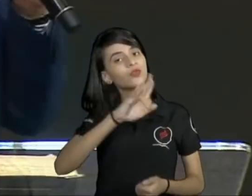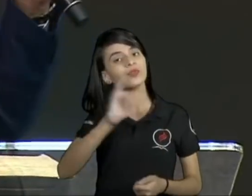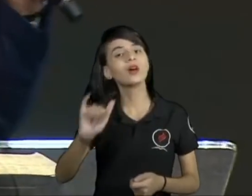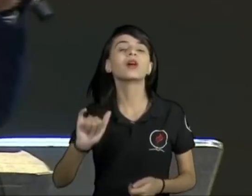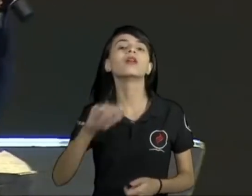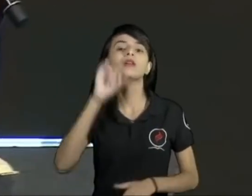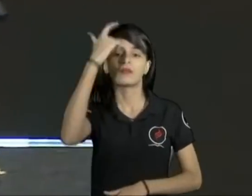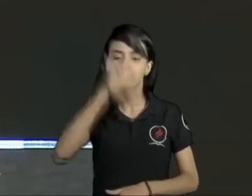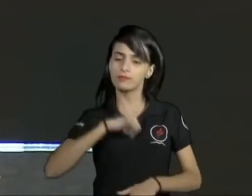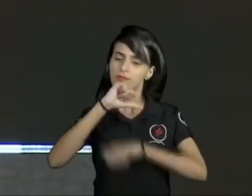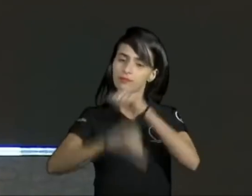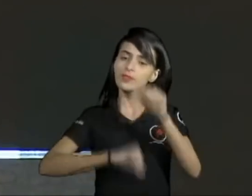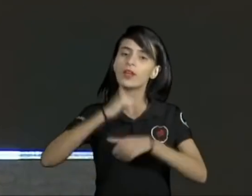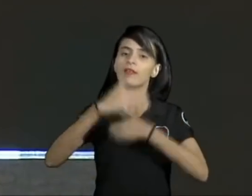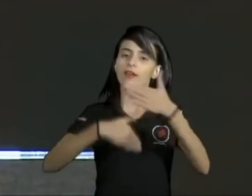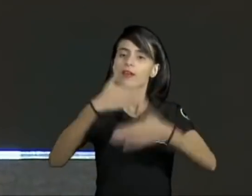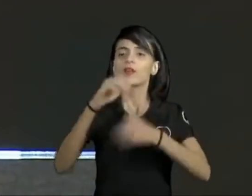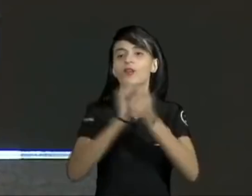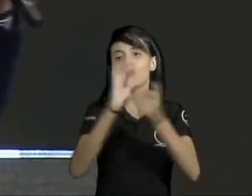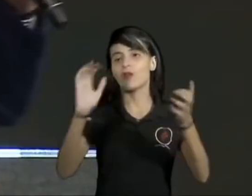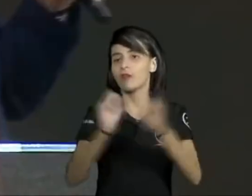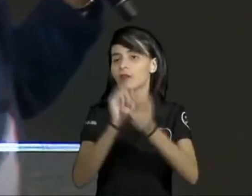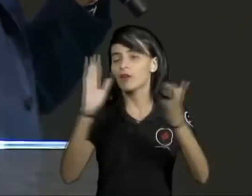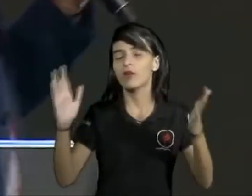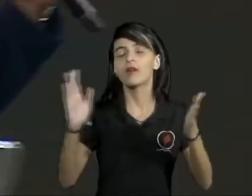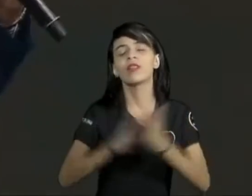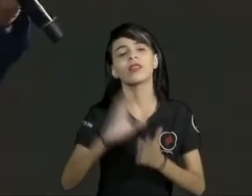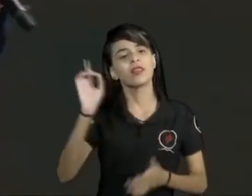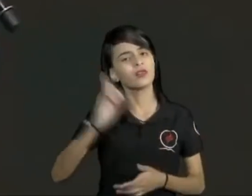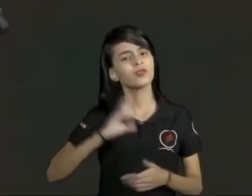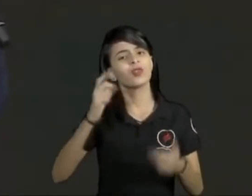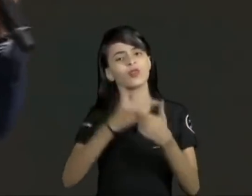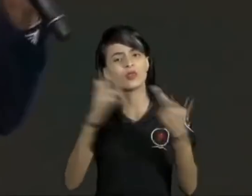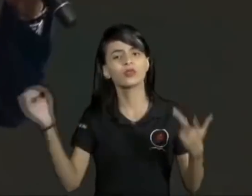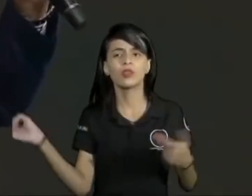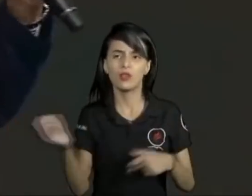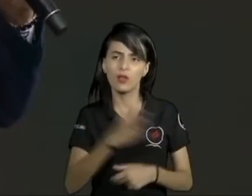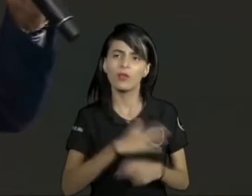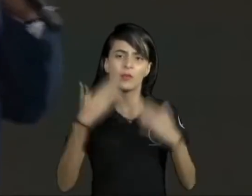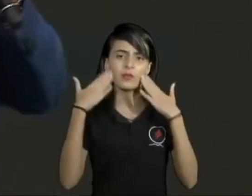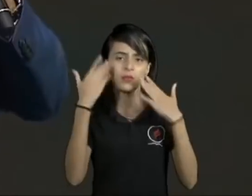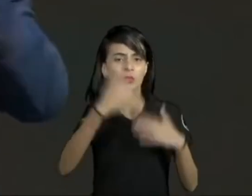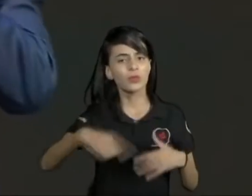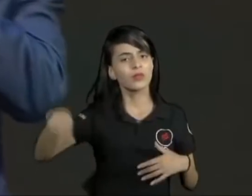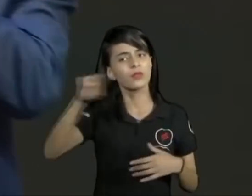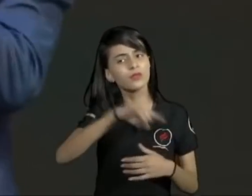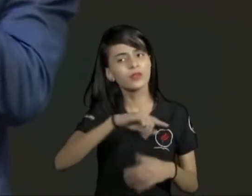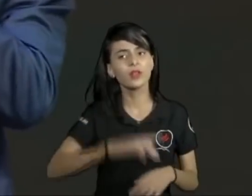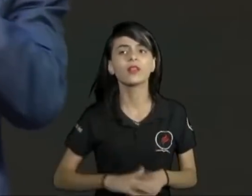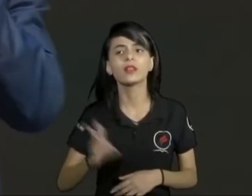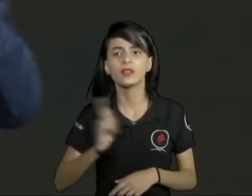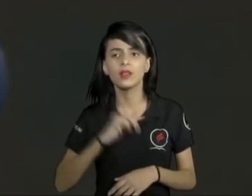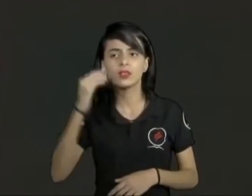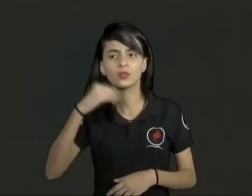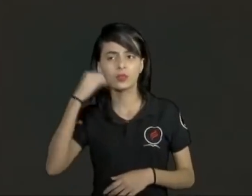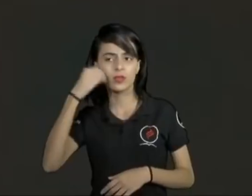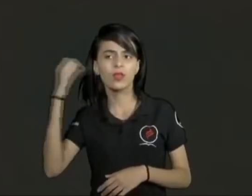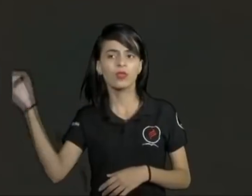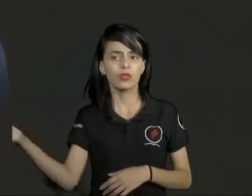somos transformados de glória em glória Deus tem coisas novas para revelar você Deus tem